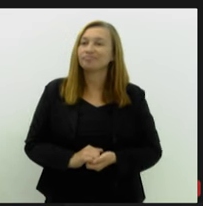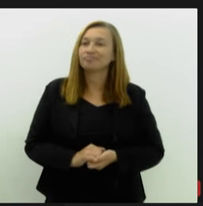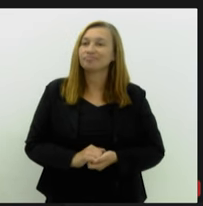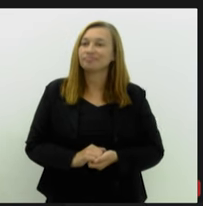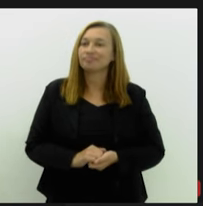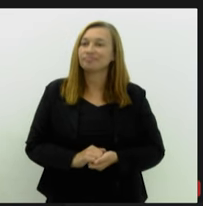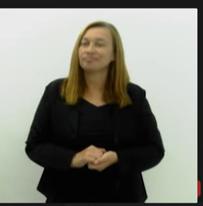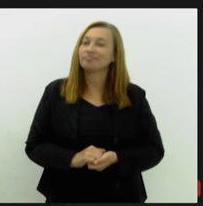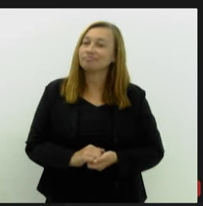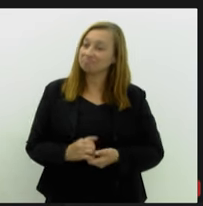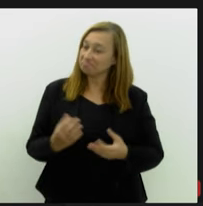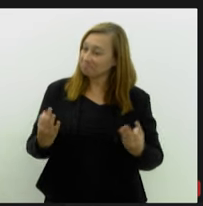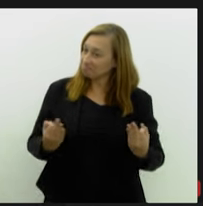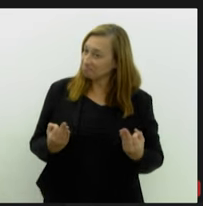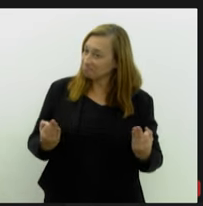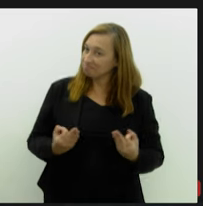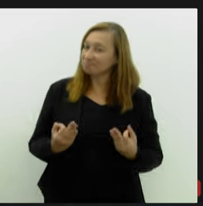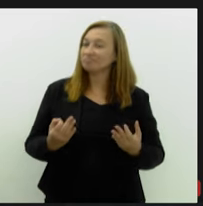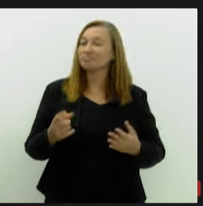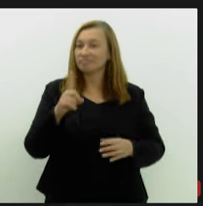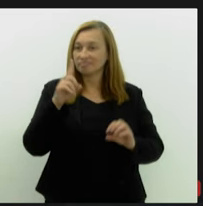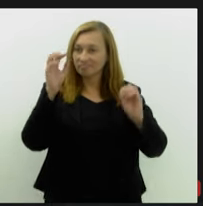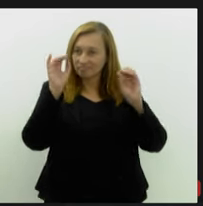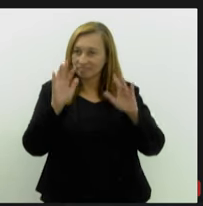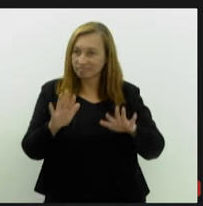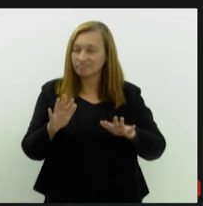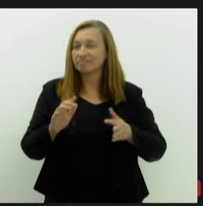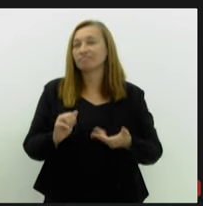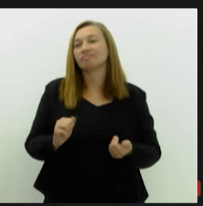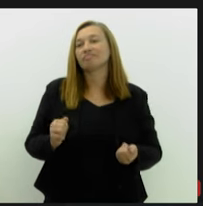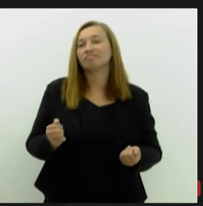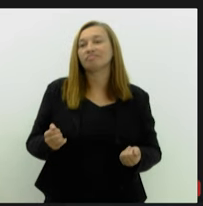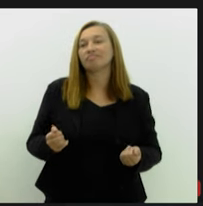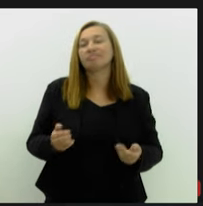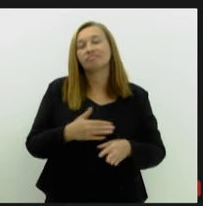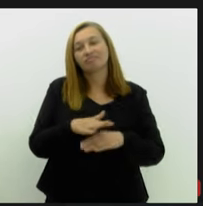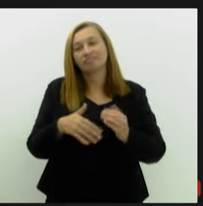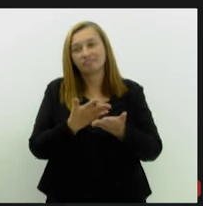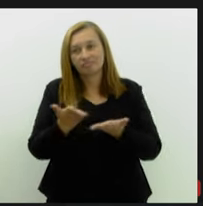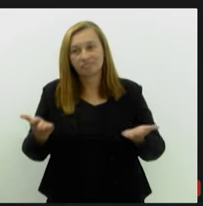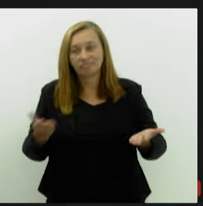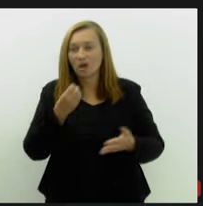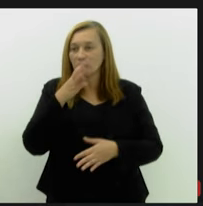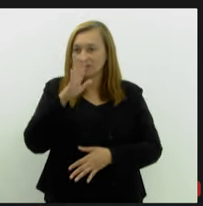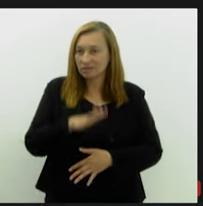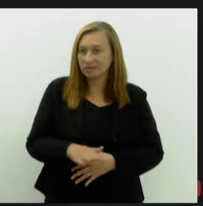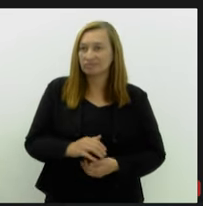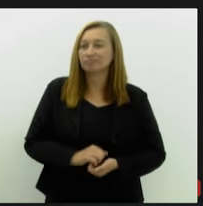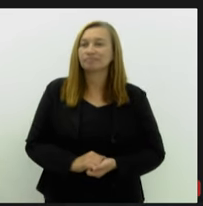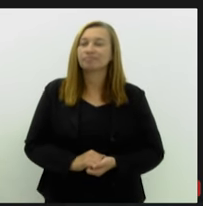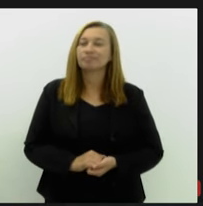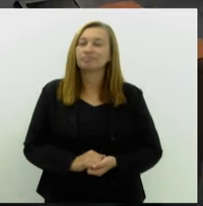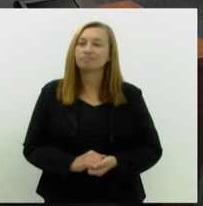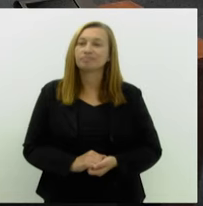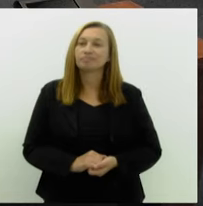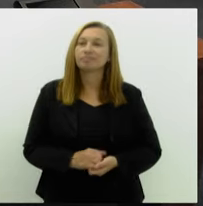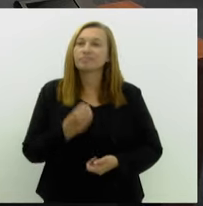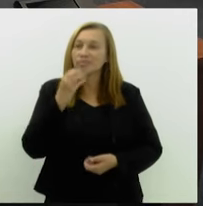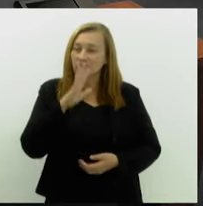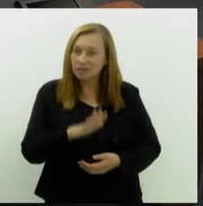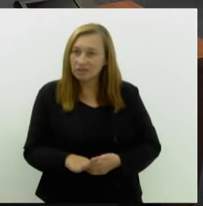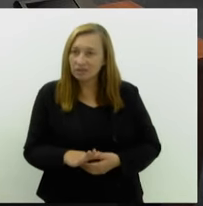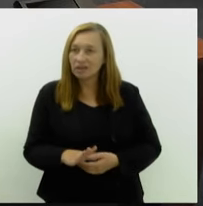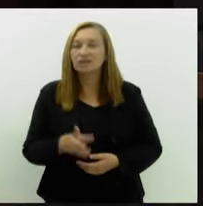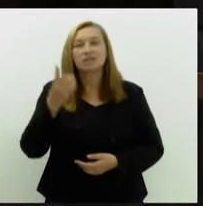com tanta maestria. Fica com Deus, né, todos e todas. Uma boa tarde. Boa tarde,